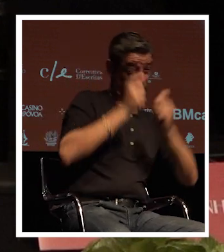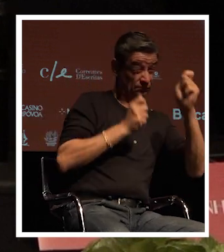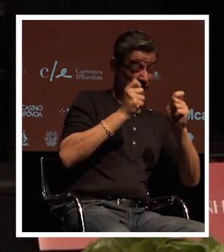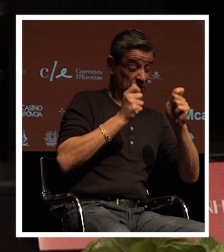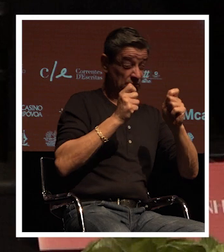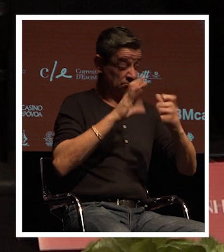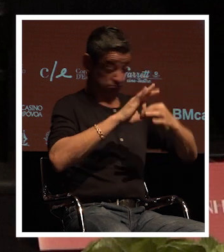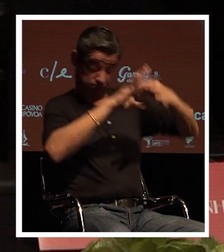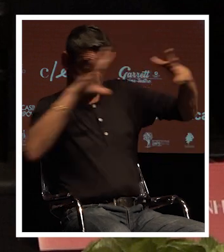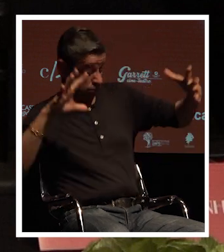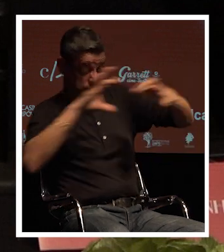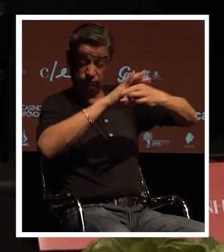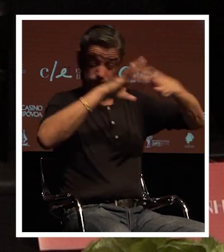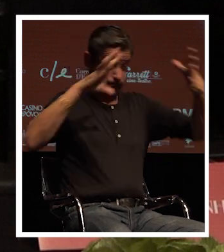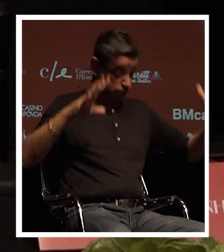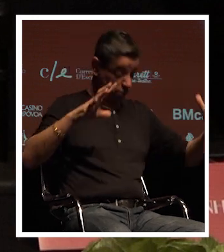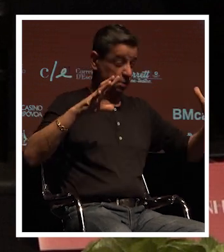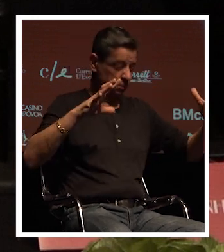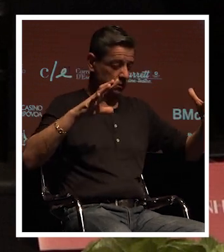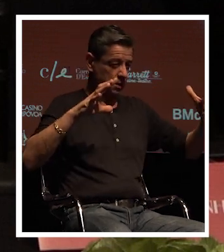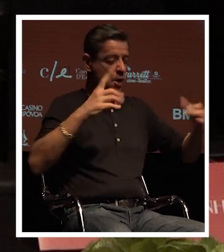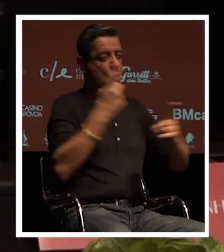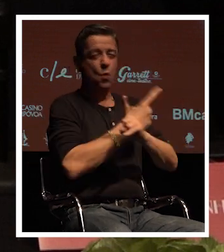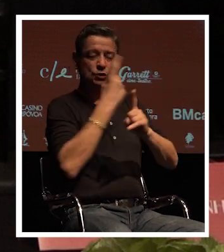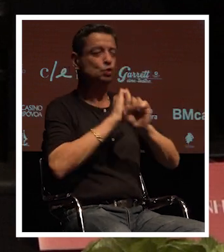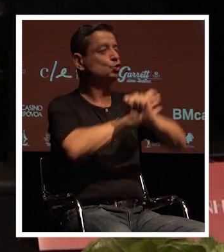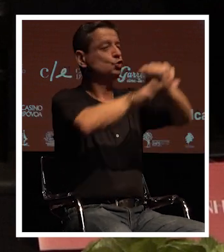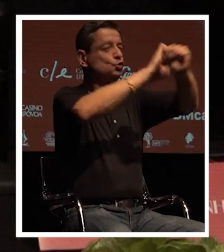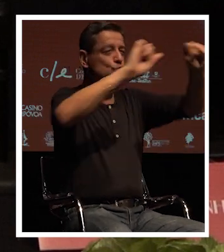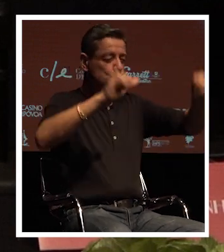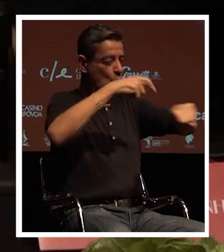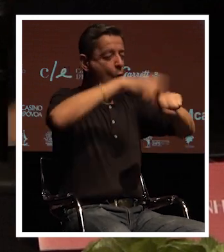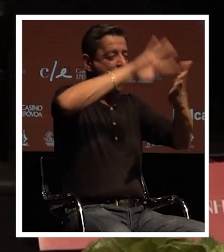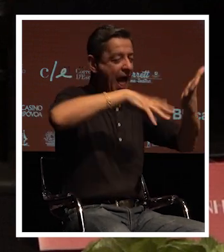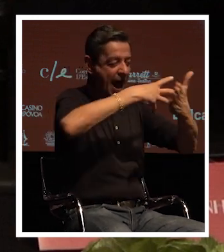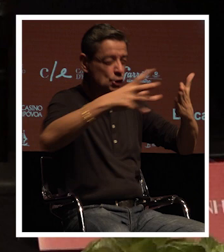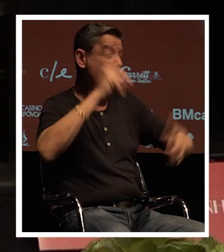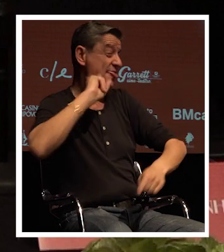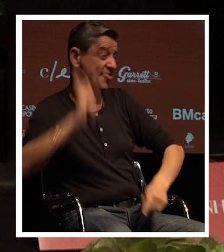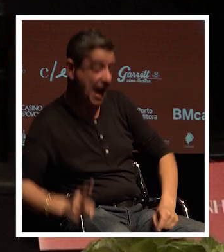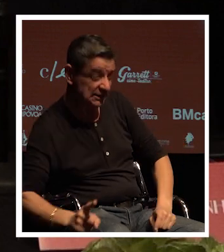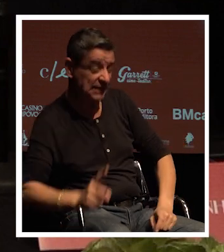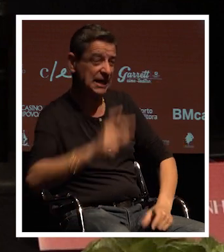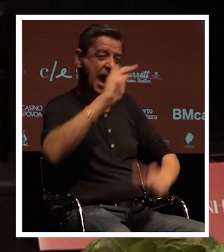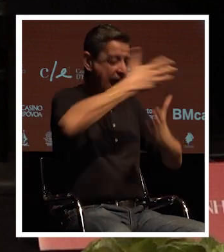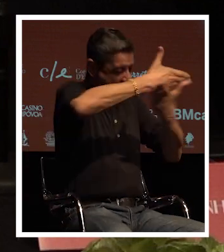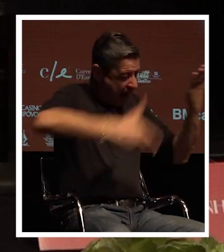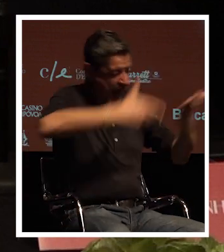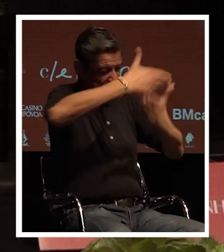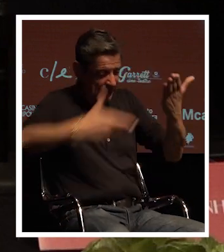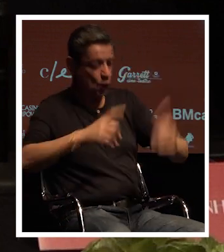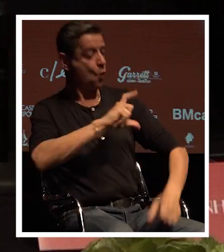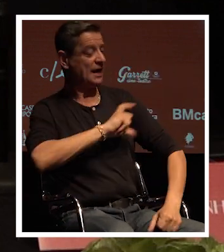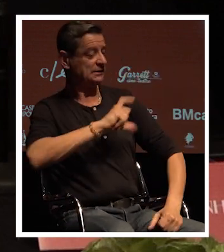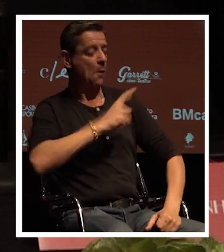floriferas tecnocratas de fato e gravata com as Suas pastas horários e datas escrituras e atas coração de